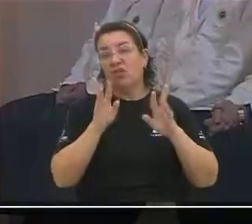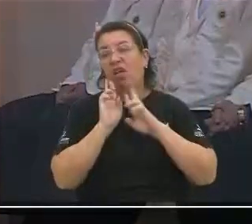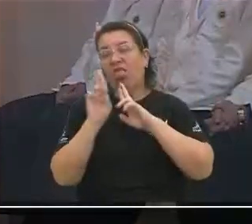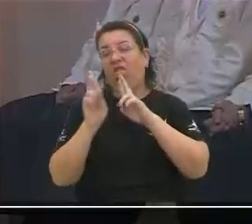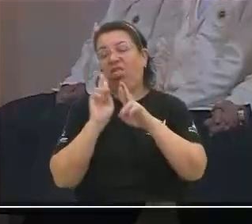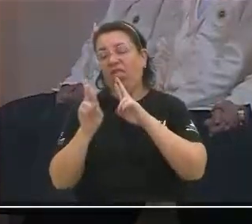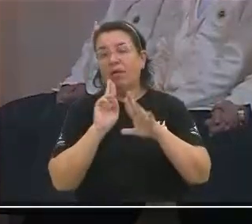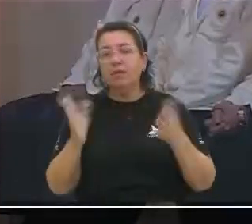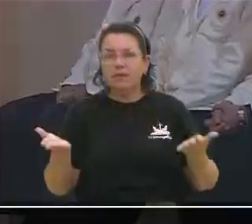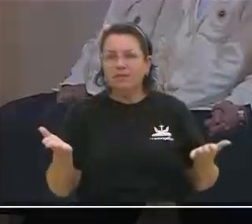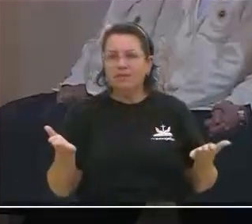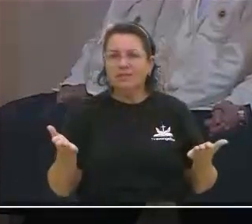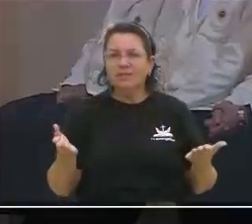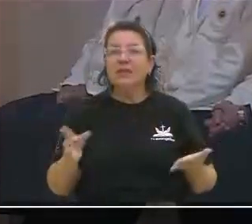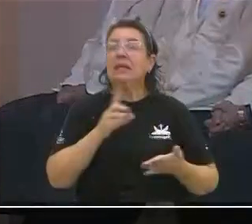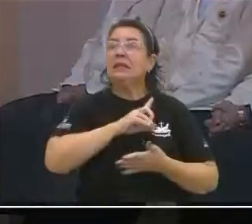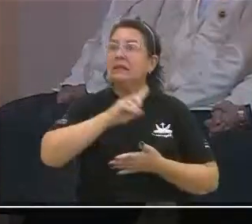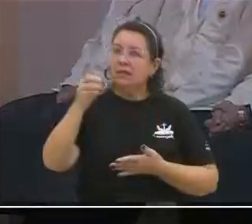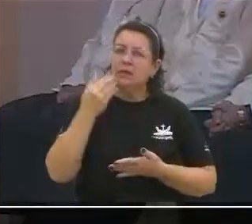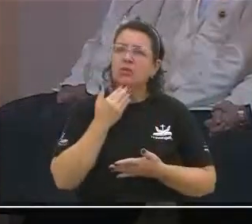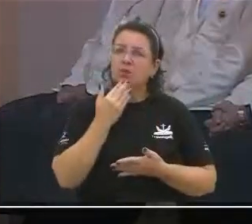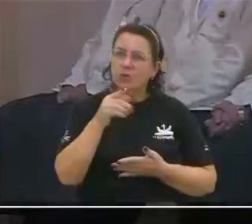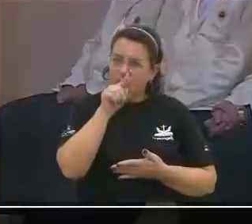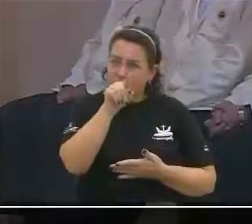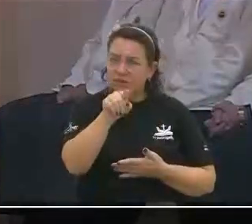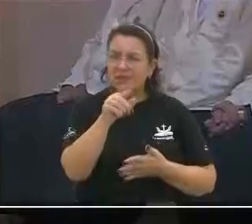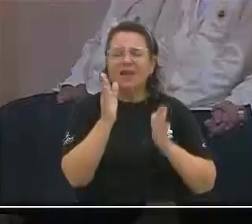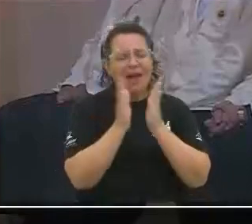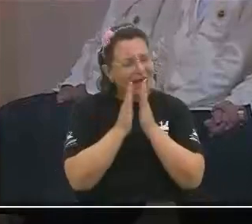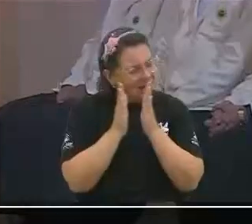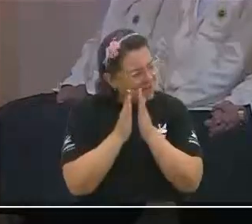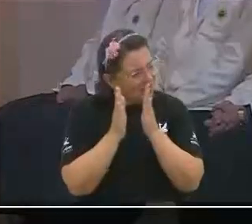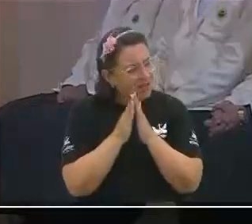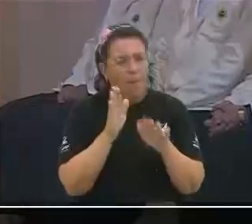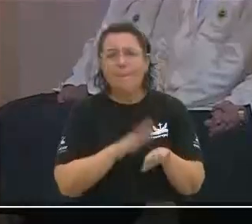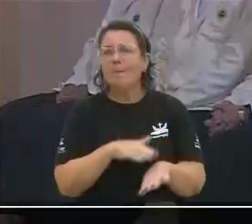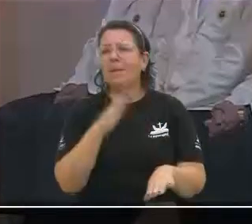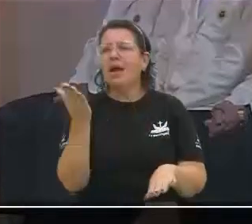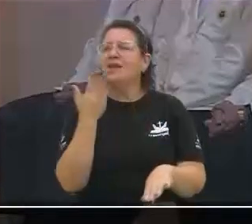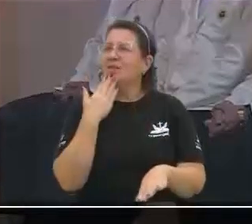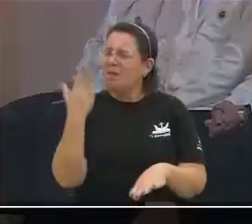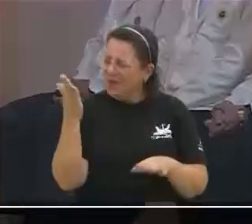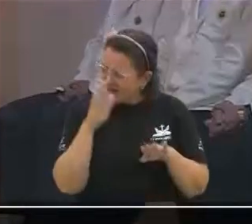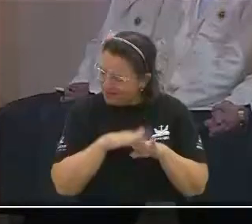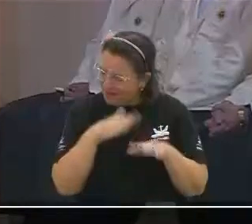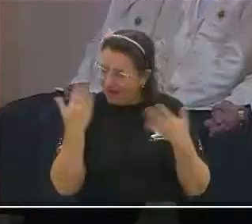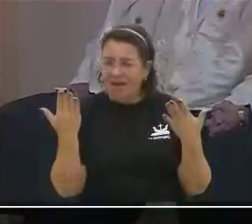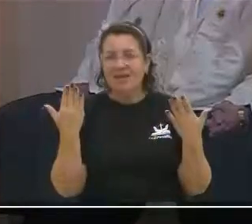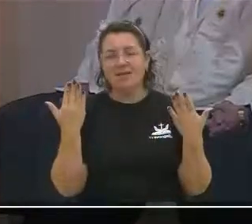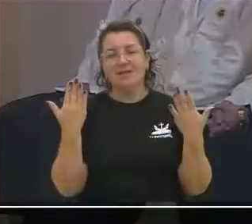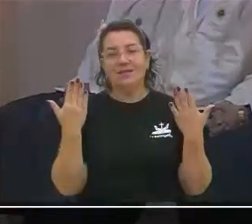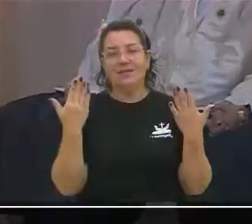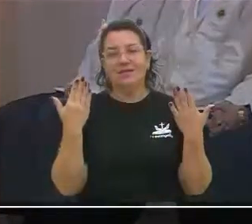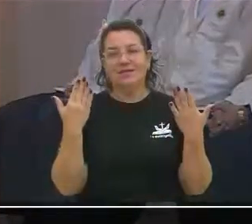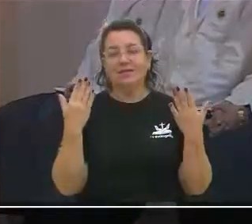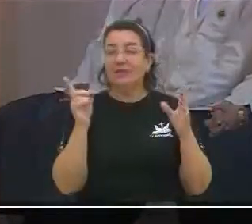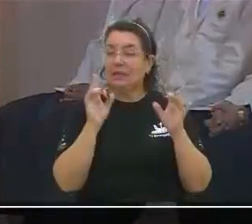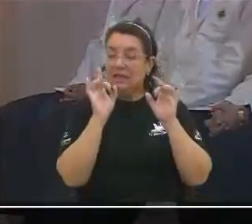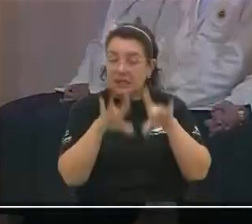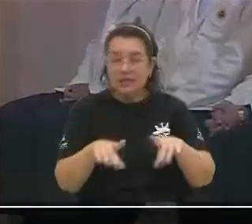Mas onde Deus está pedindo Reze mais suplique mais não